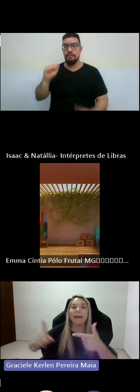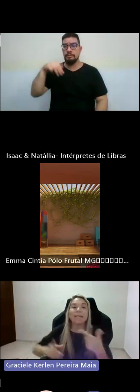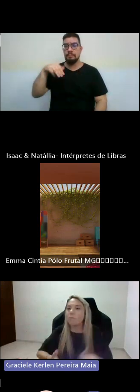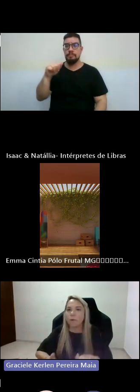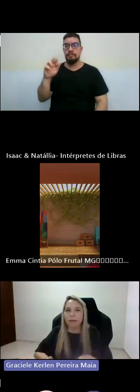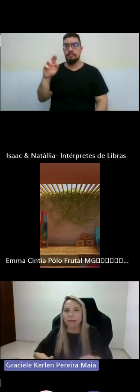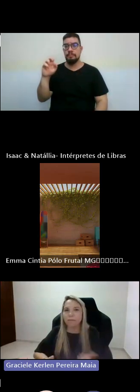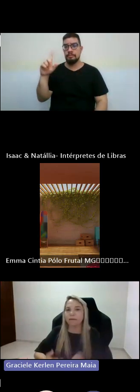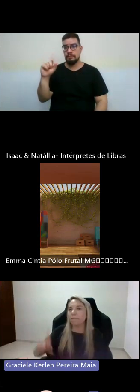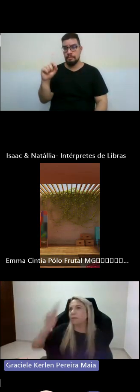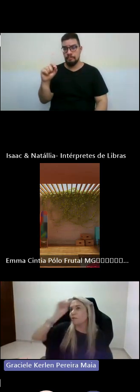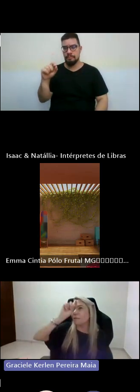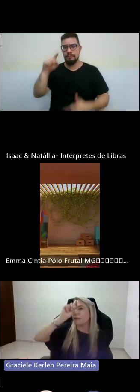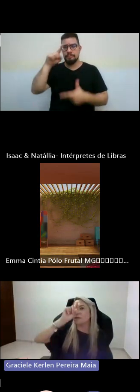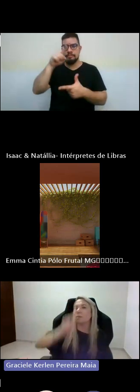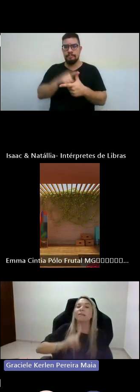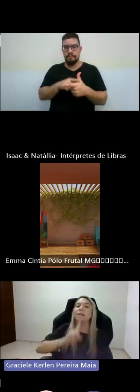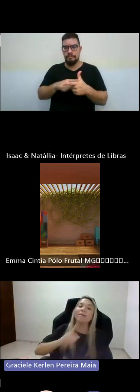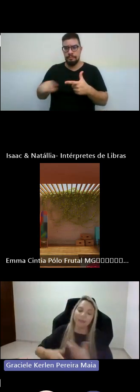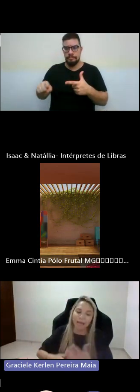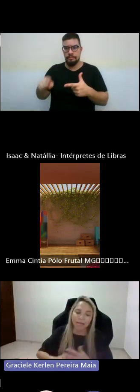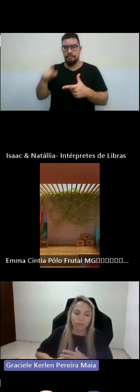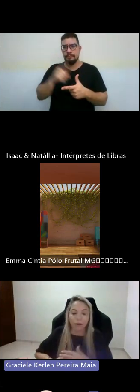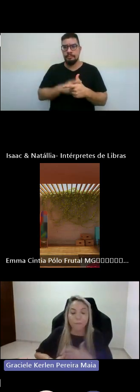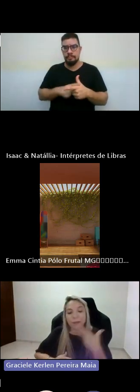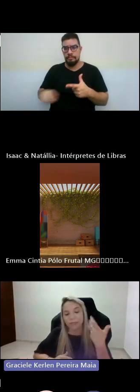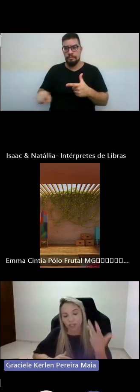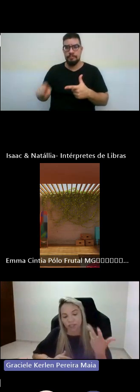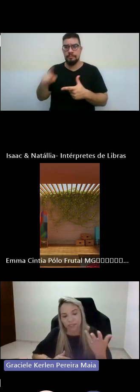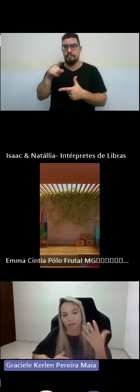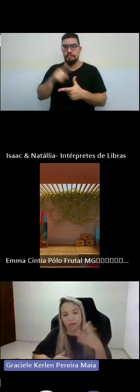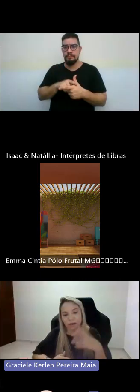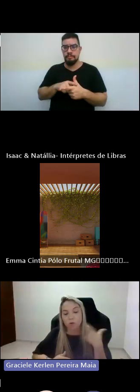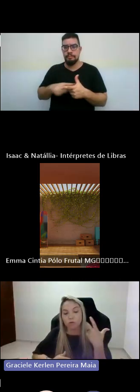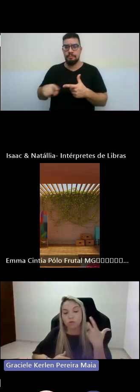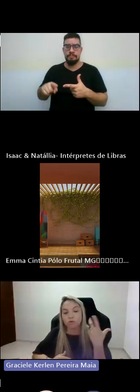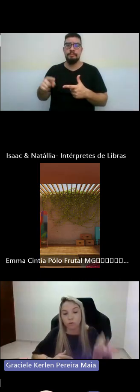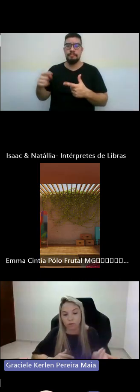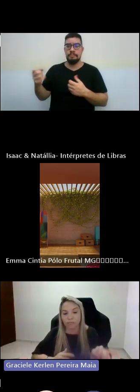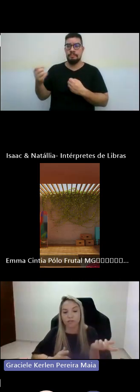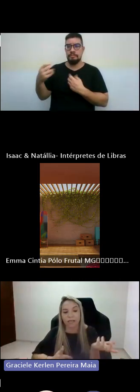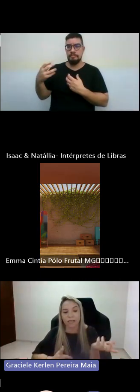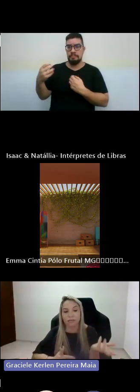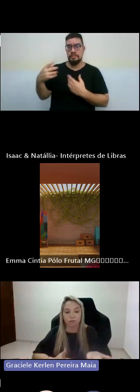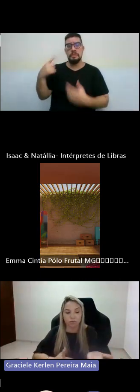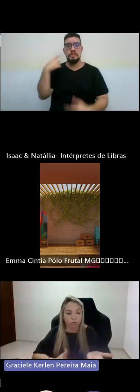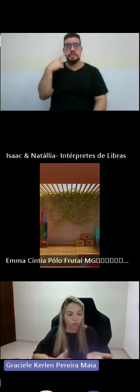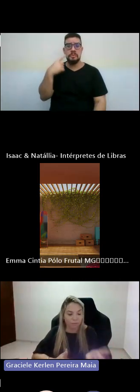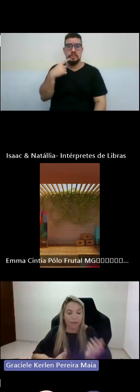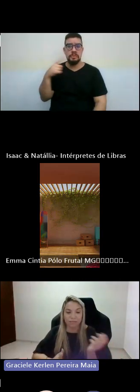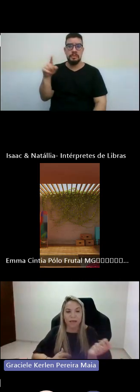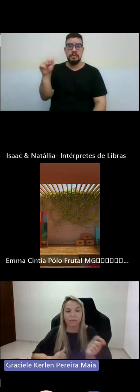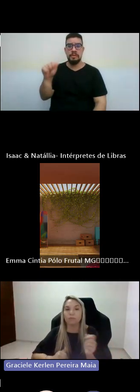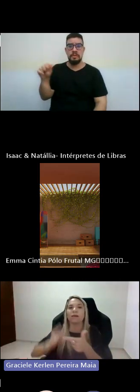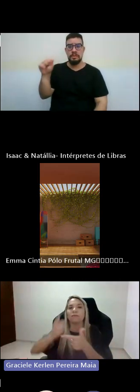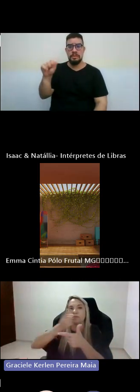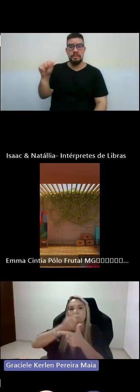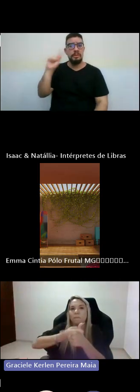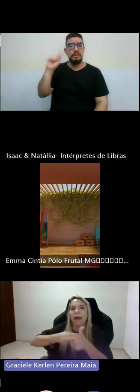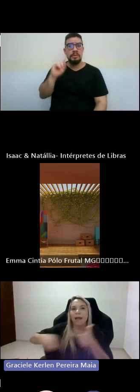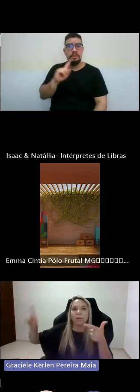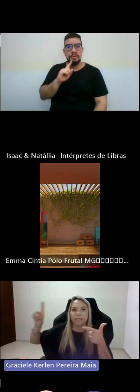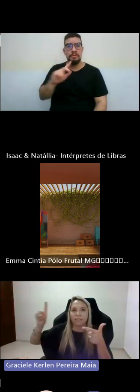E parece com um problema. Depois nós aprendemos. Na verdade, não é eu aprendi assim. Alguns surdos na associação de surdos mais velhos, eles